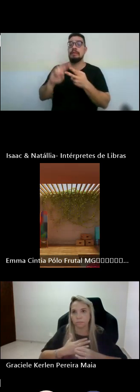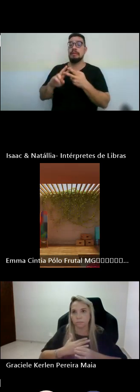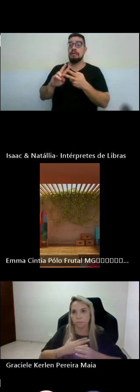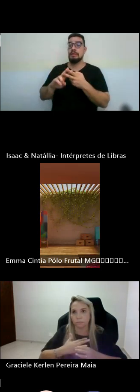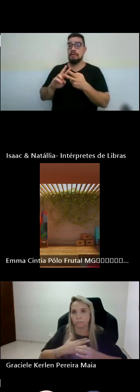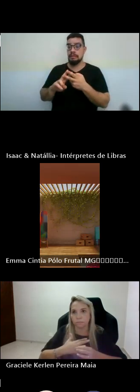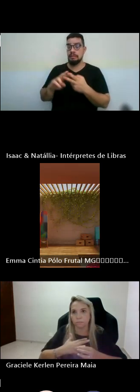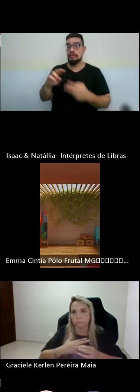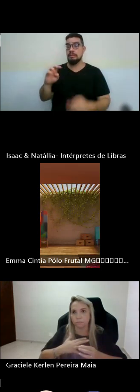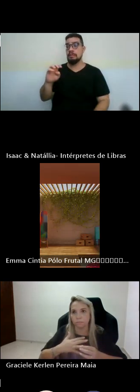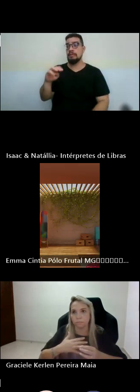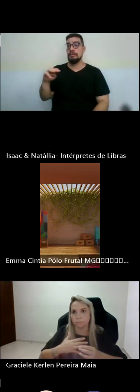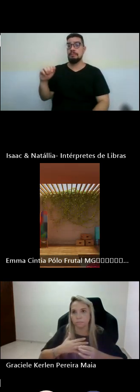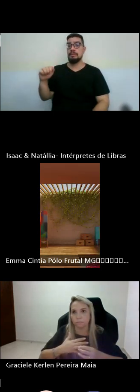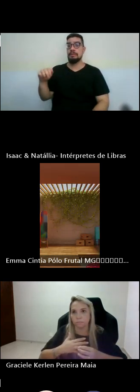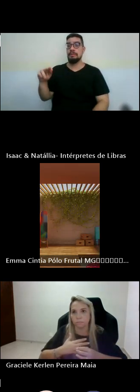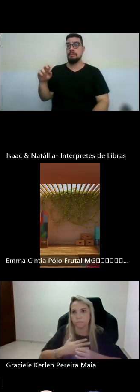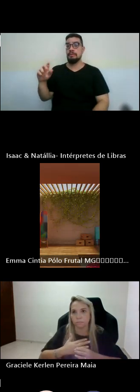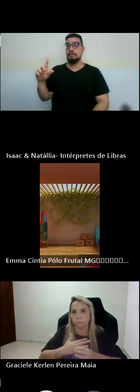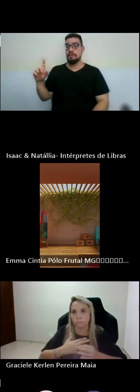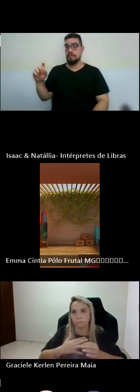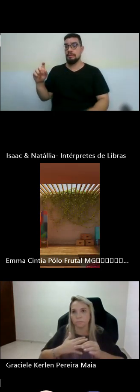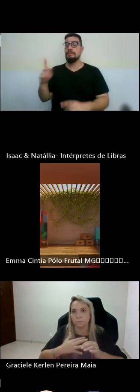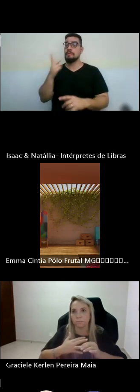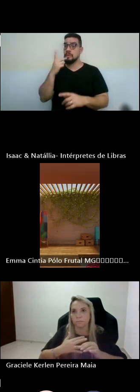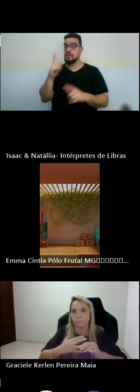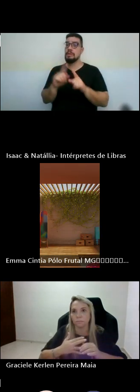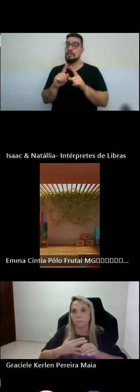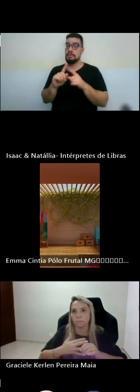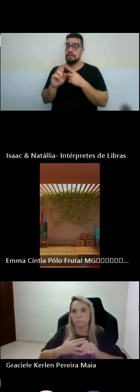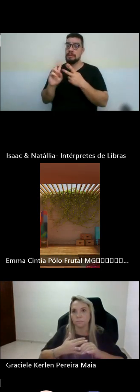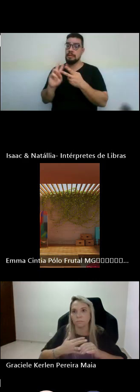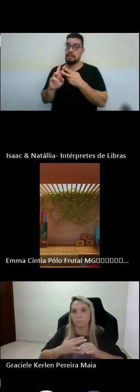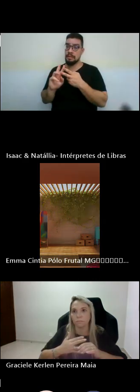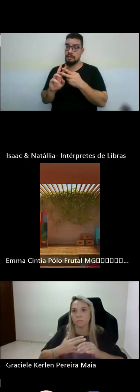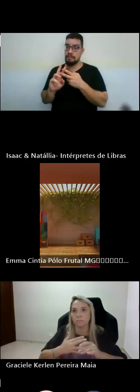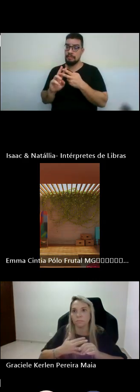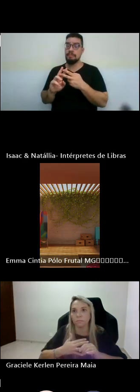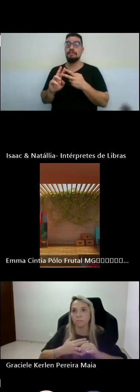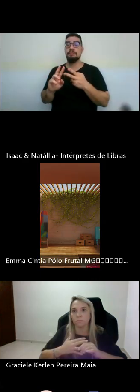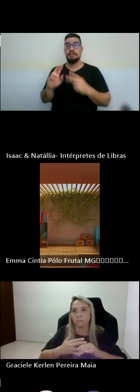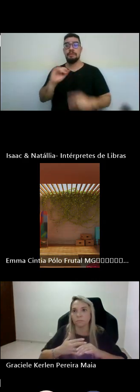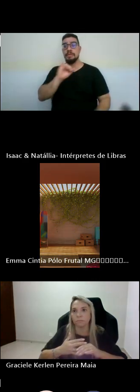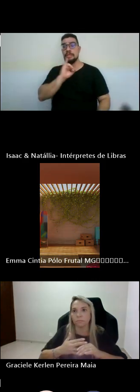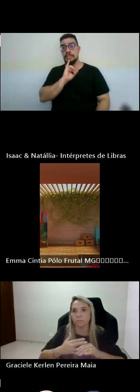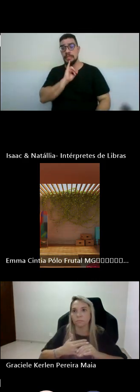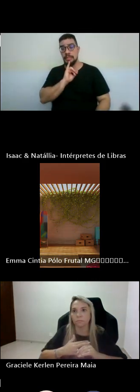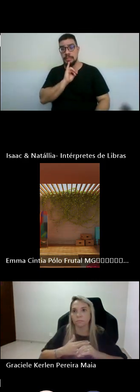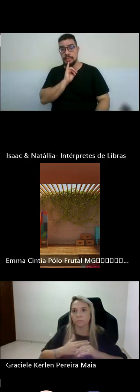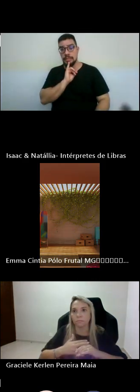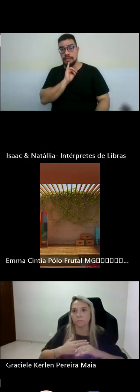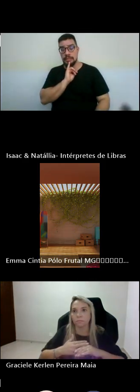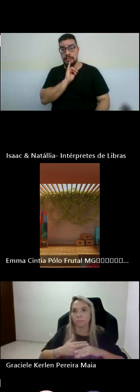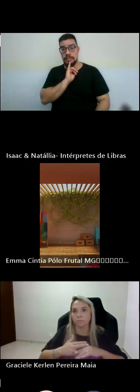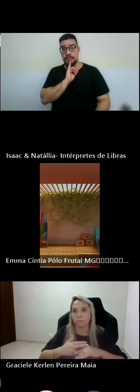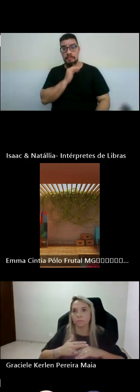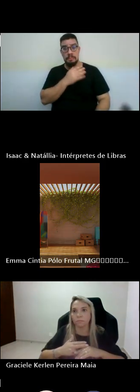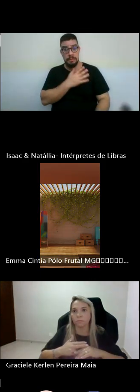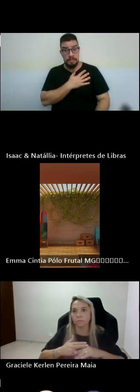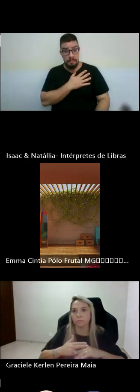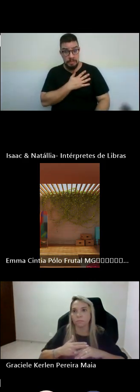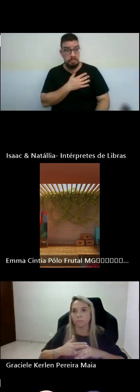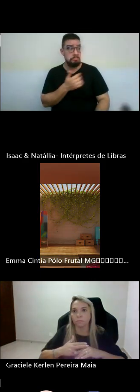Emanuele Boas falou que para ela também está. Então, a imagem do Isaac, assim, para mim não vai